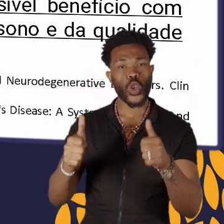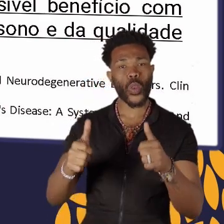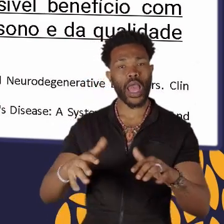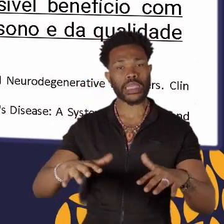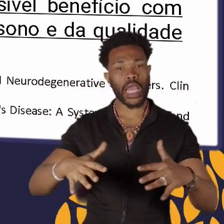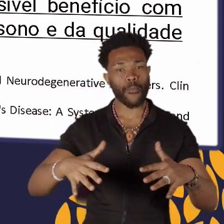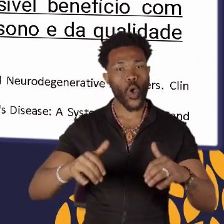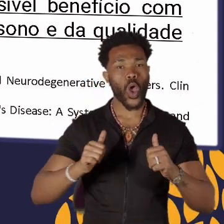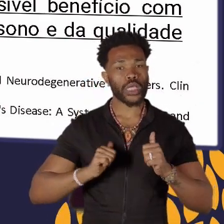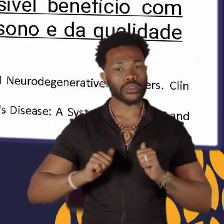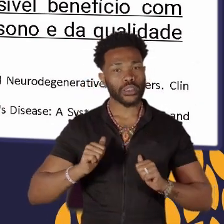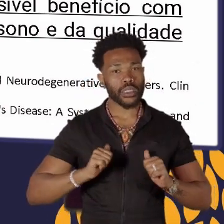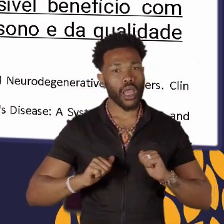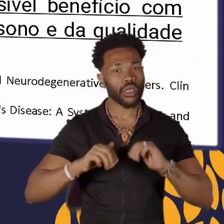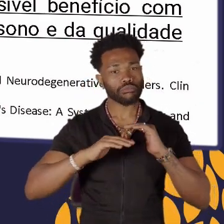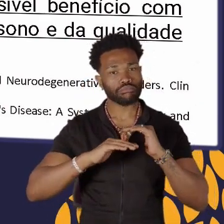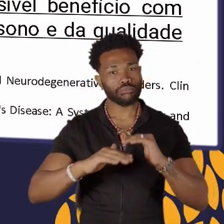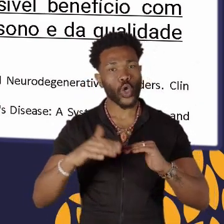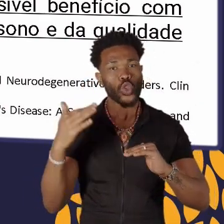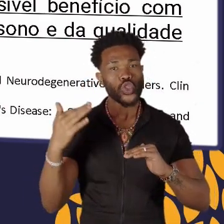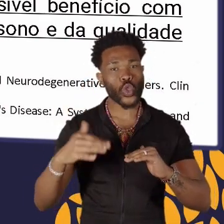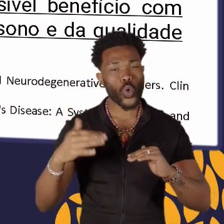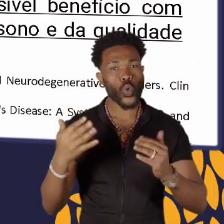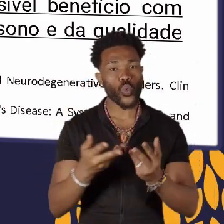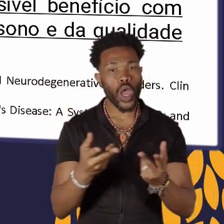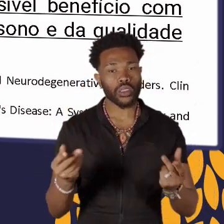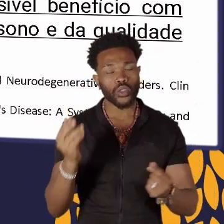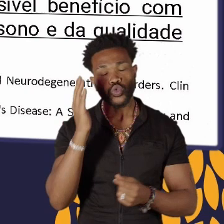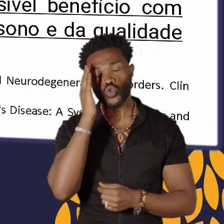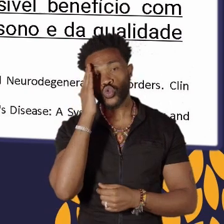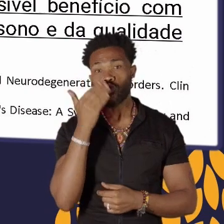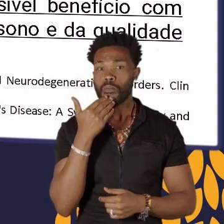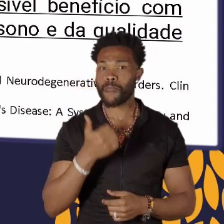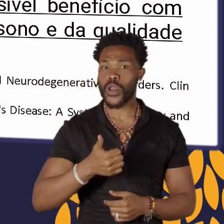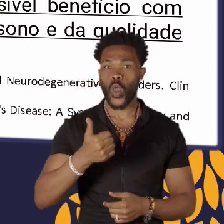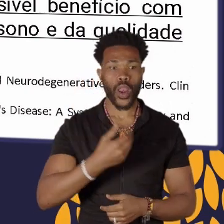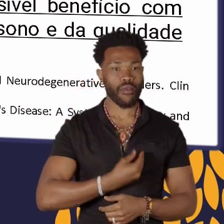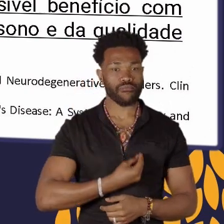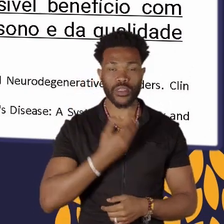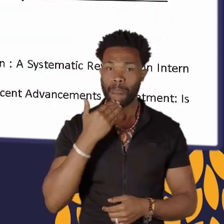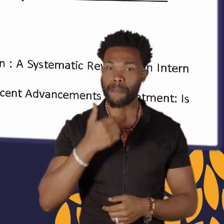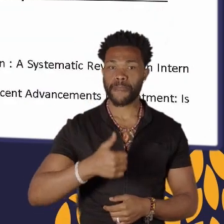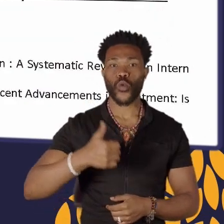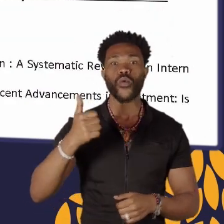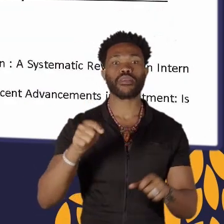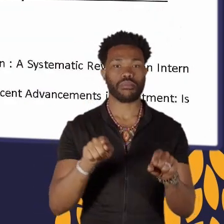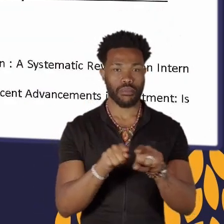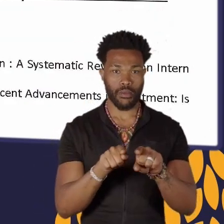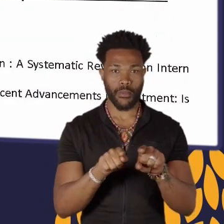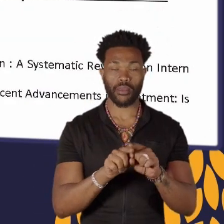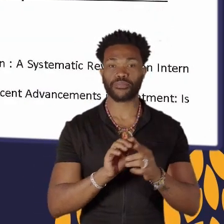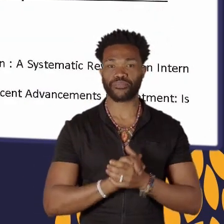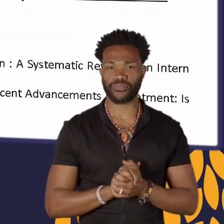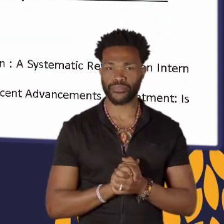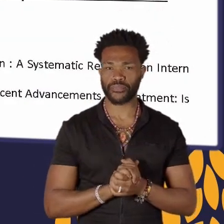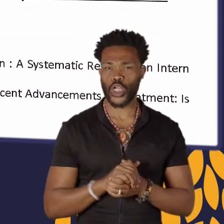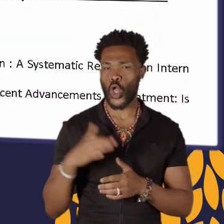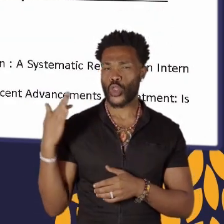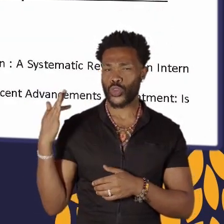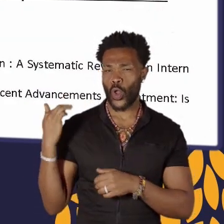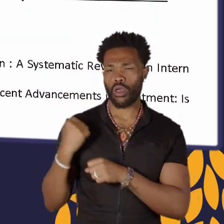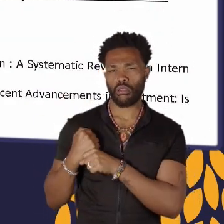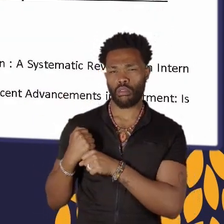da ansiedade, da dor, na melhora da qualidade do sono e da qualidade de vida em geral. A dor